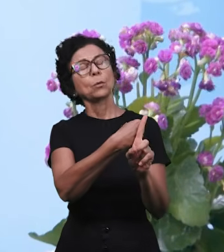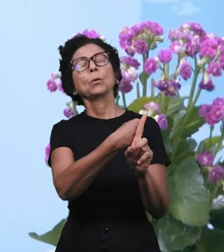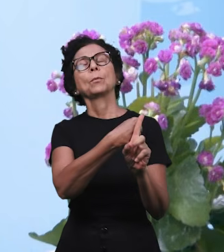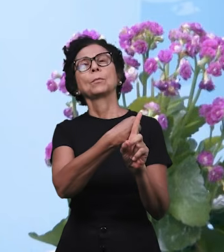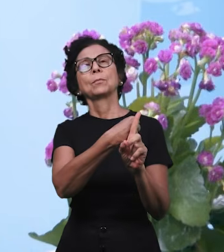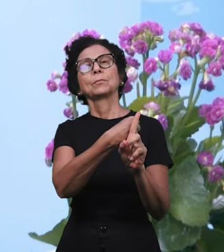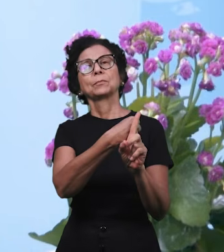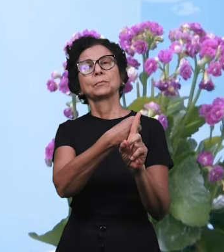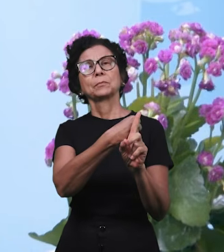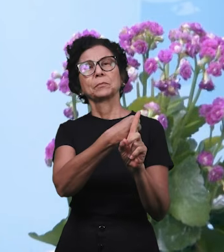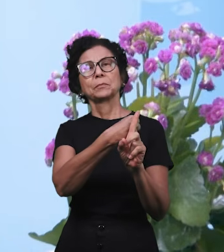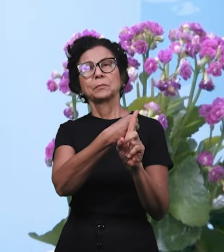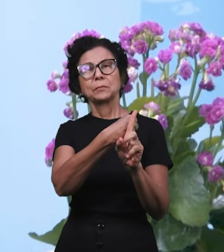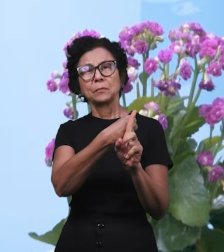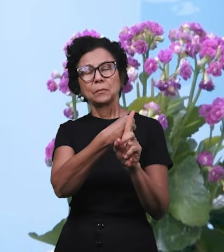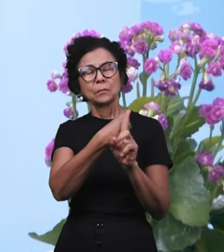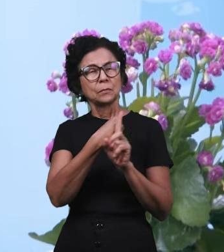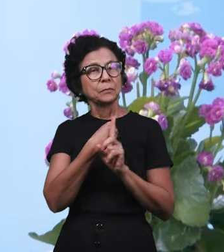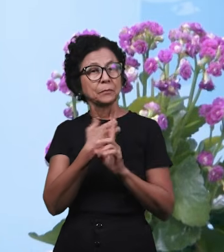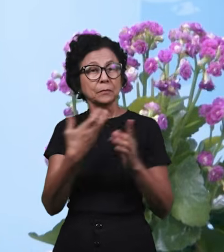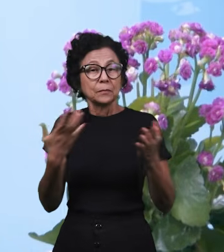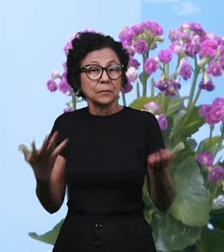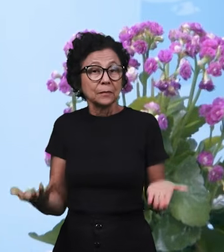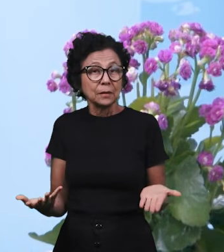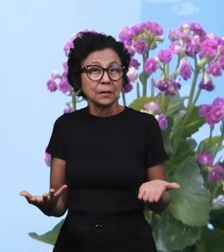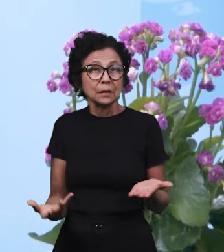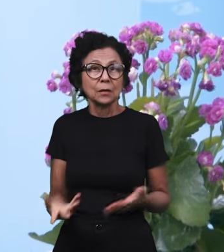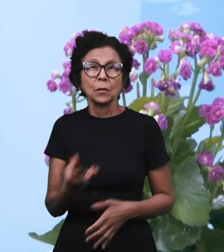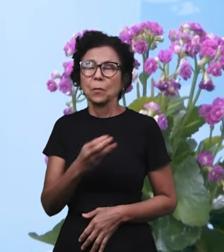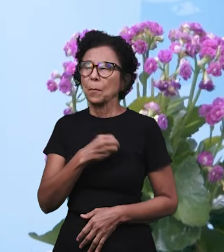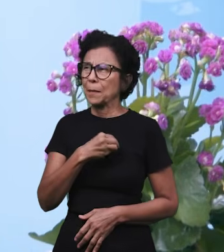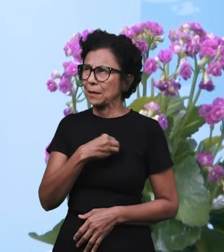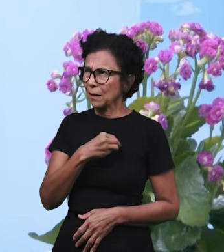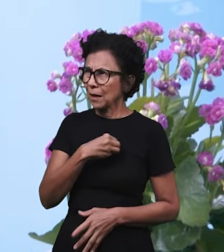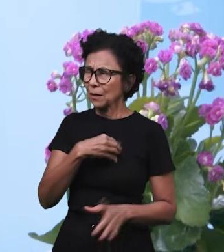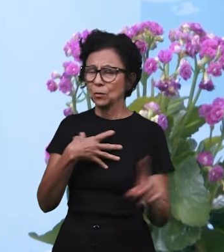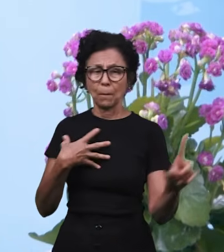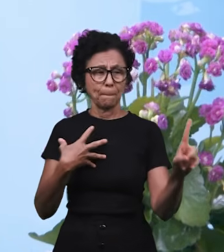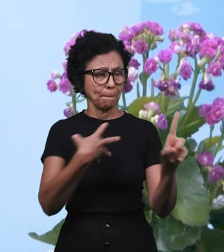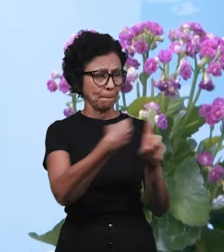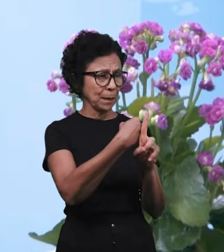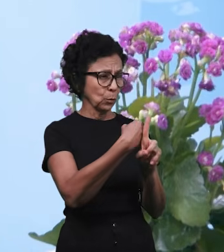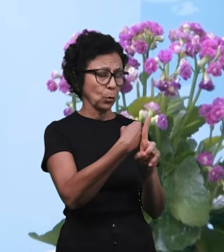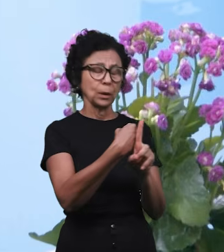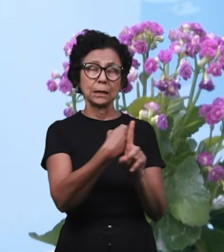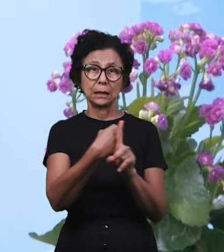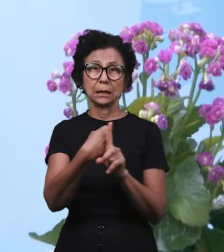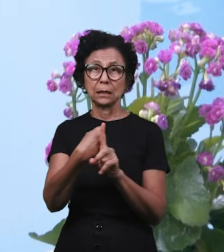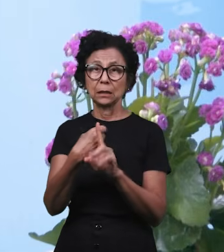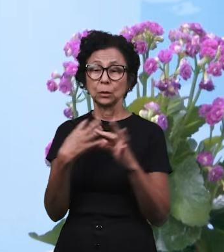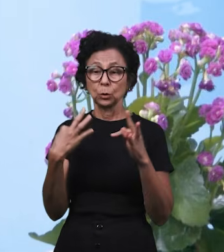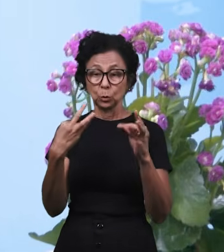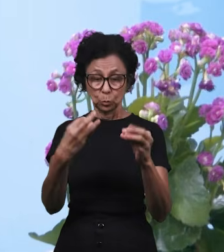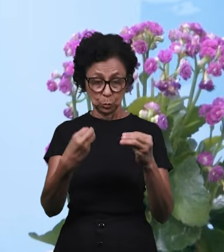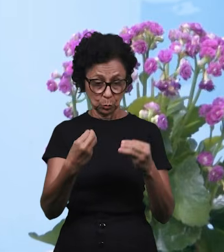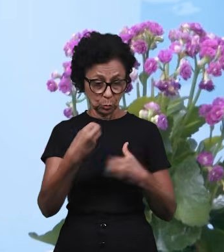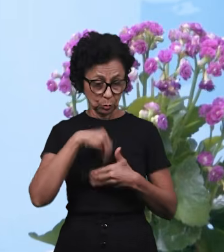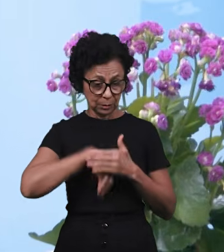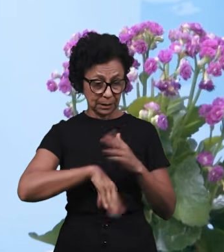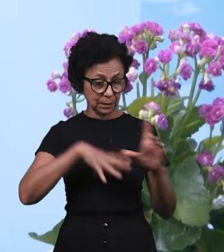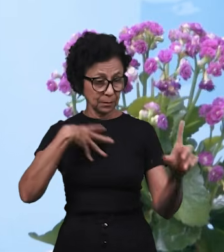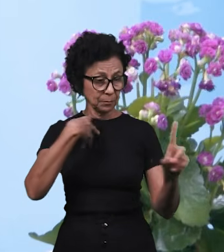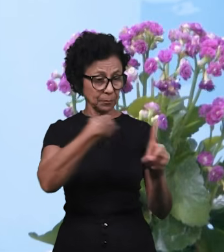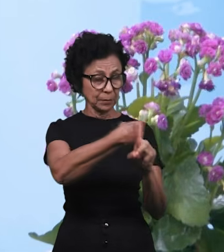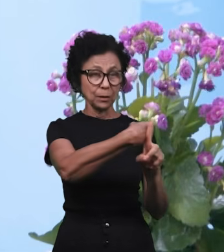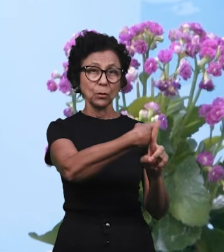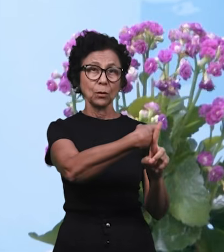pegou. Então, ó, ele pegou tudo pra ele. Então, pecado, doença, ó, ficou tudo aqui. Então, ó, ele pegou tudo de mim e transferiu pra